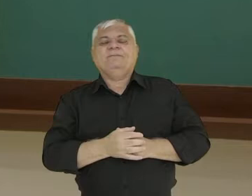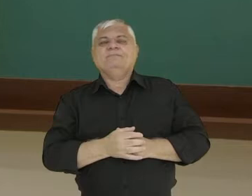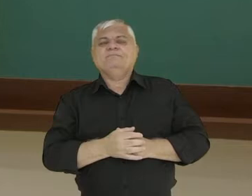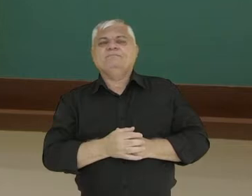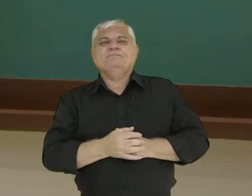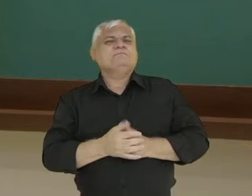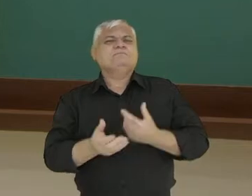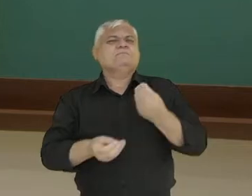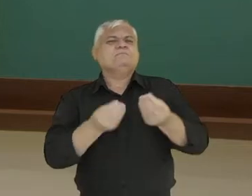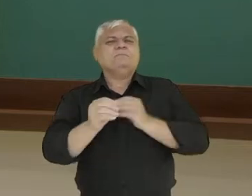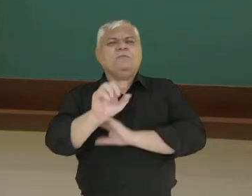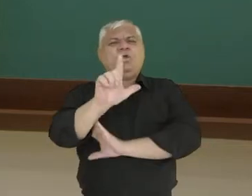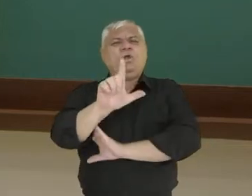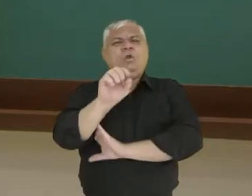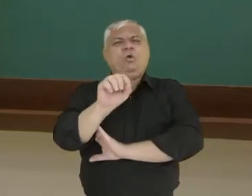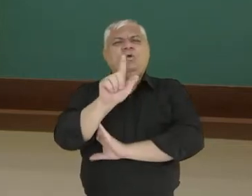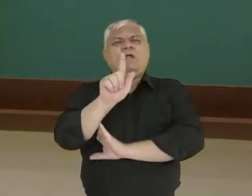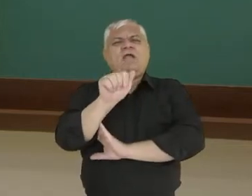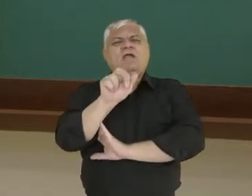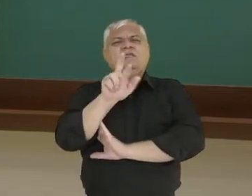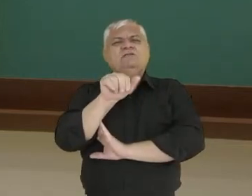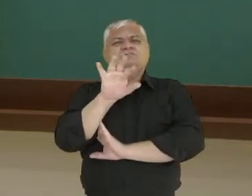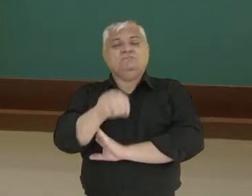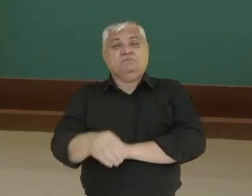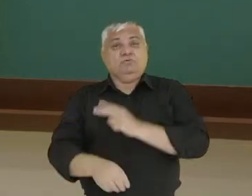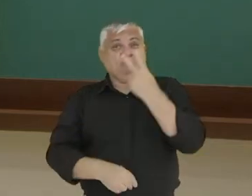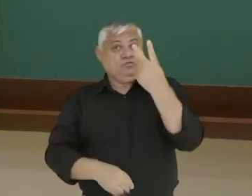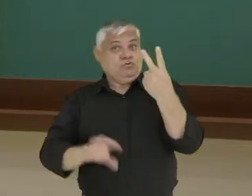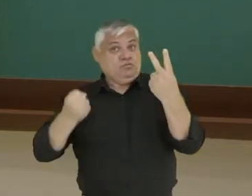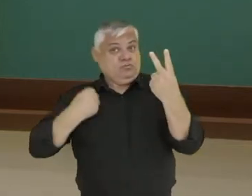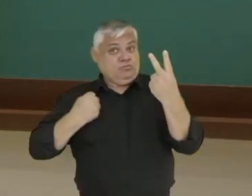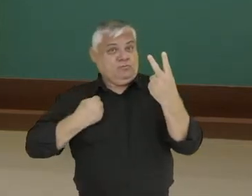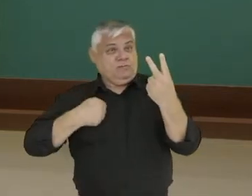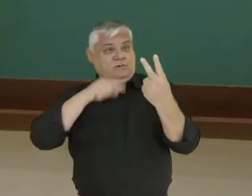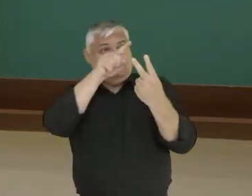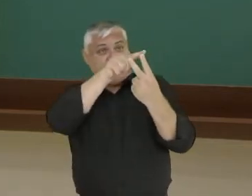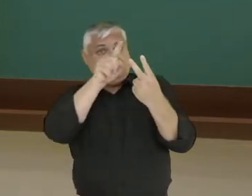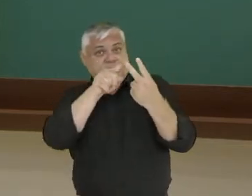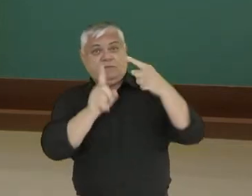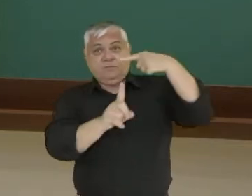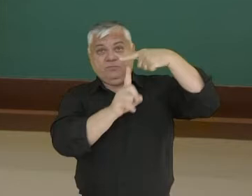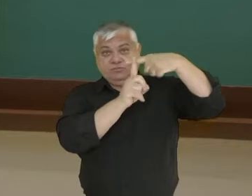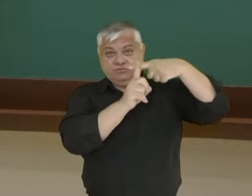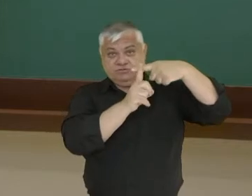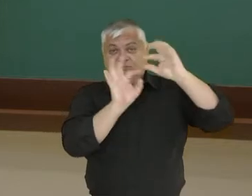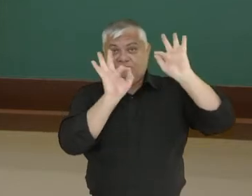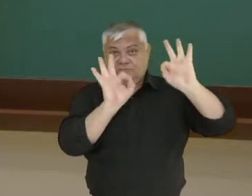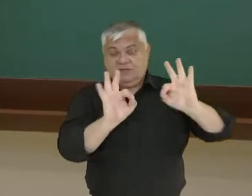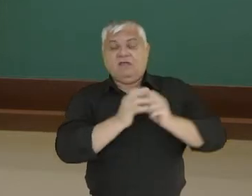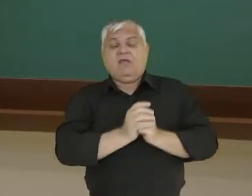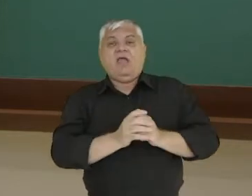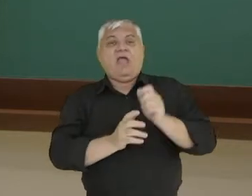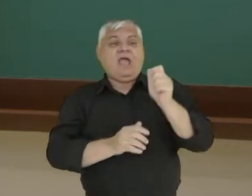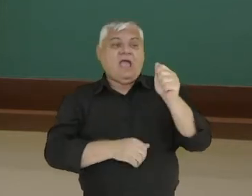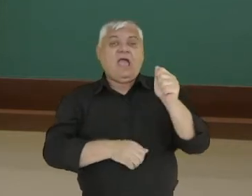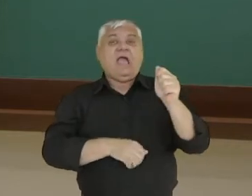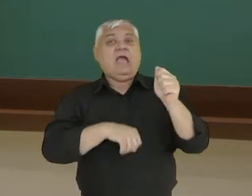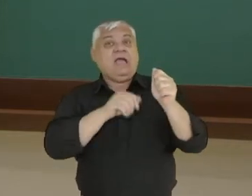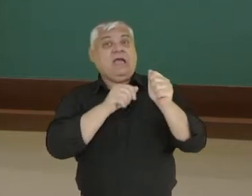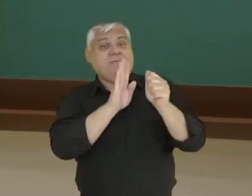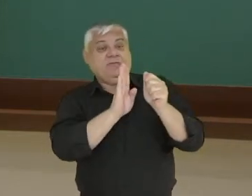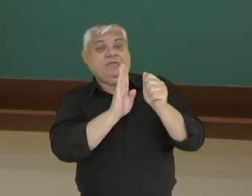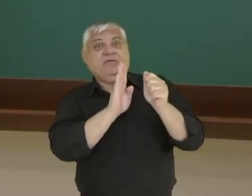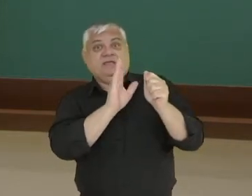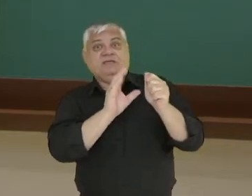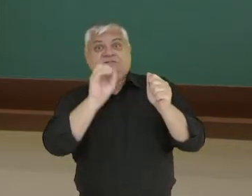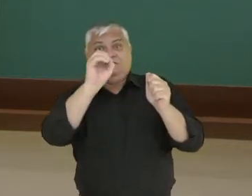Definição de logaritmo. Dados dois números reais positivos, meu A maior do que zero, B maior do que